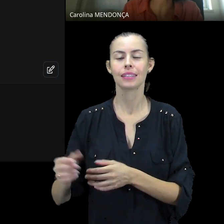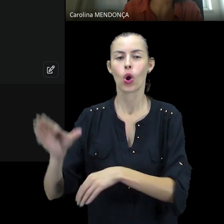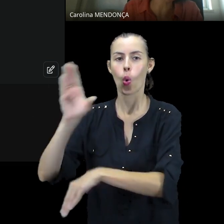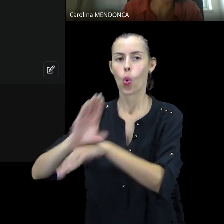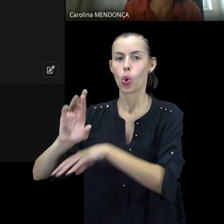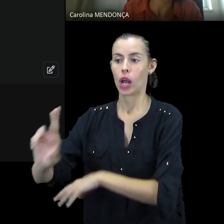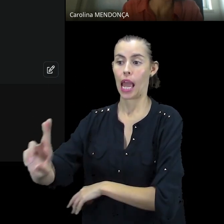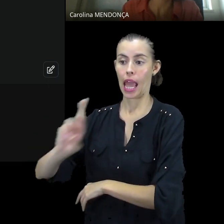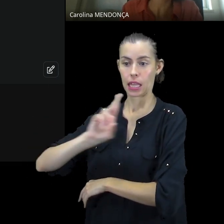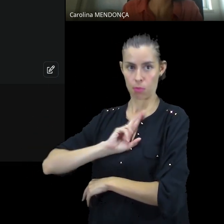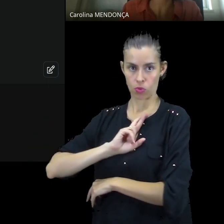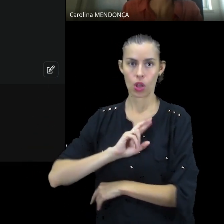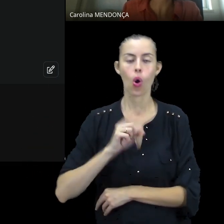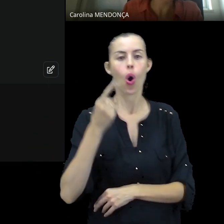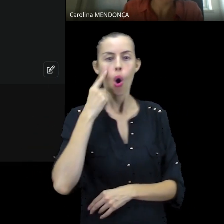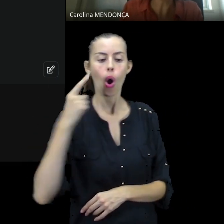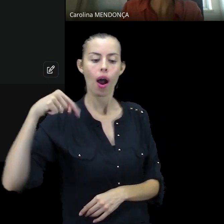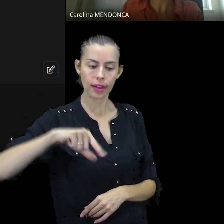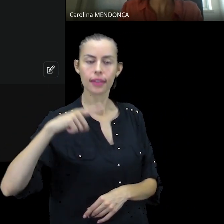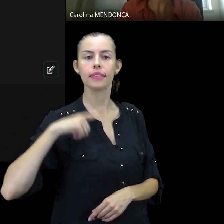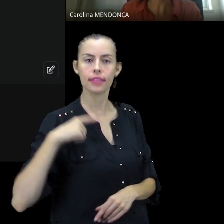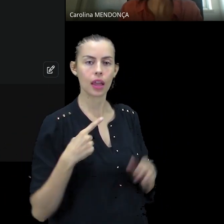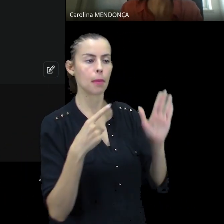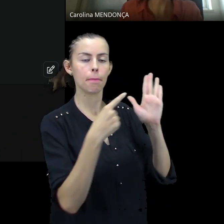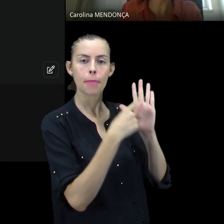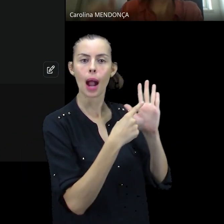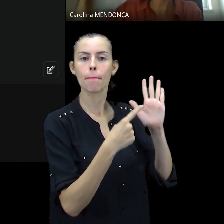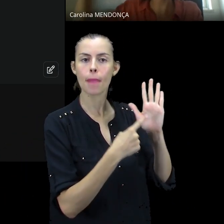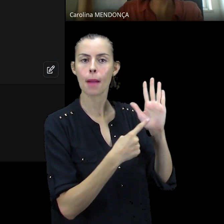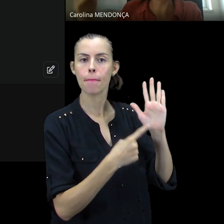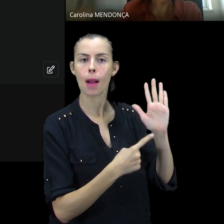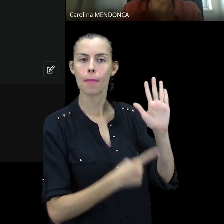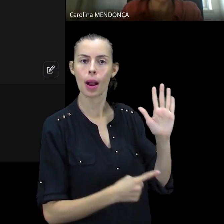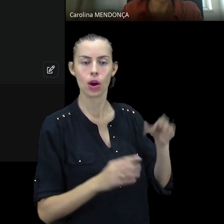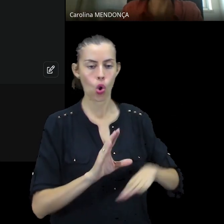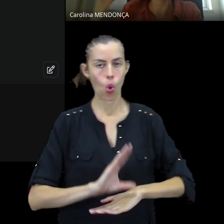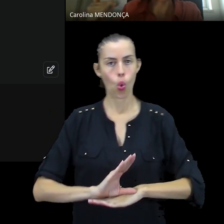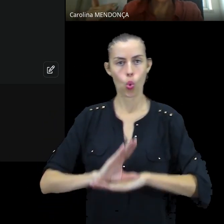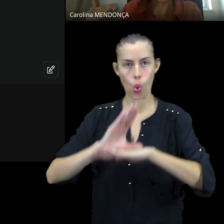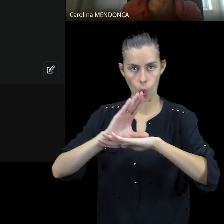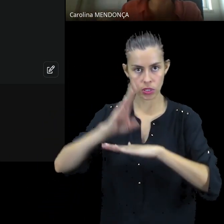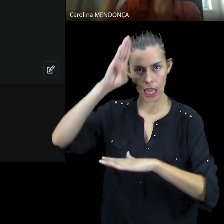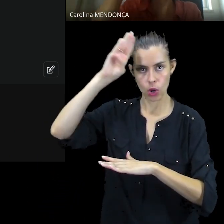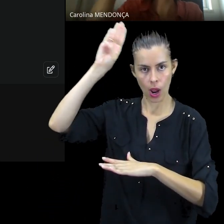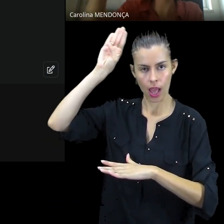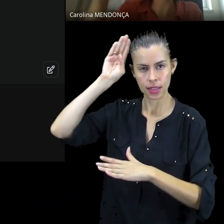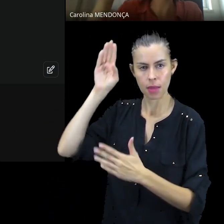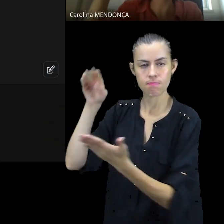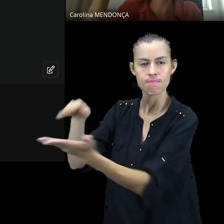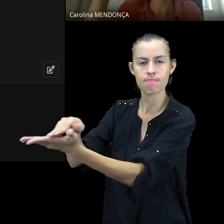lista sugestiva. Então, diz assim, o Conselho considera que esses componentes aqui atendem às